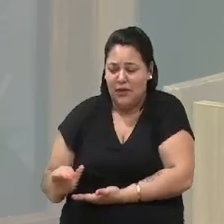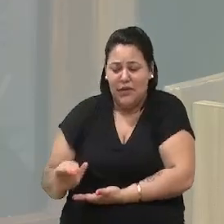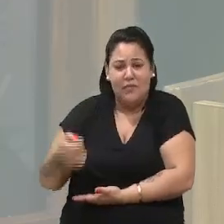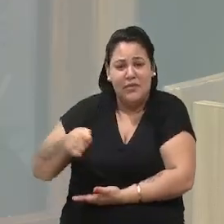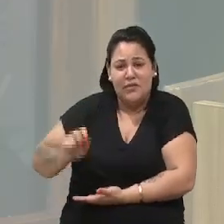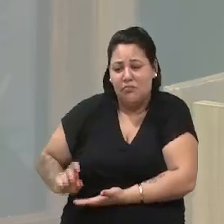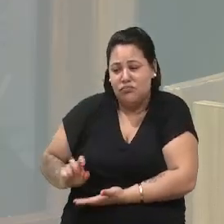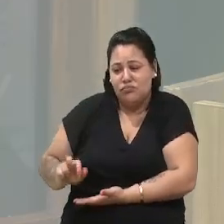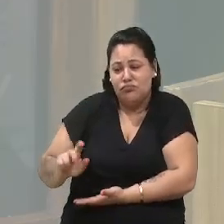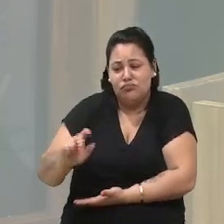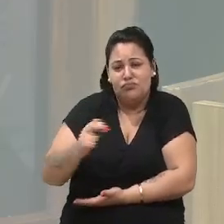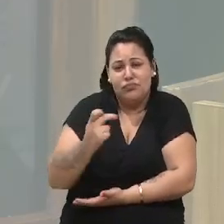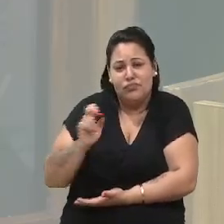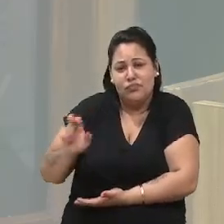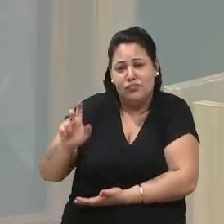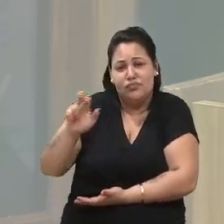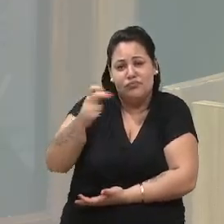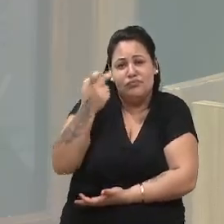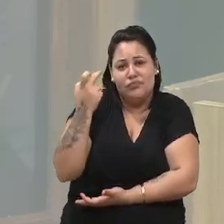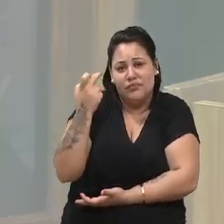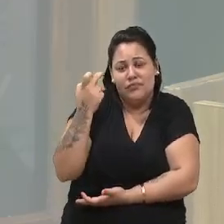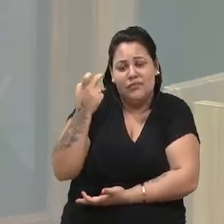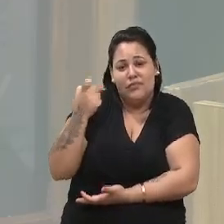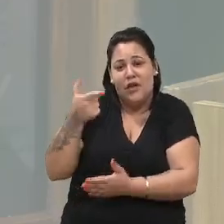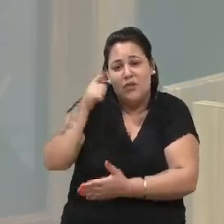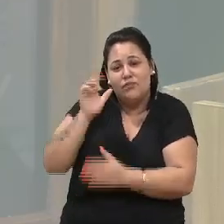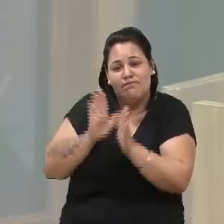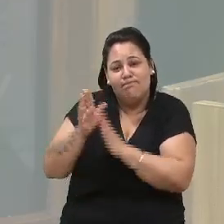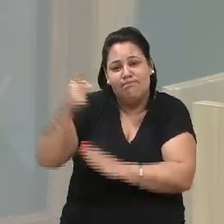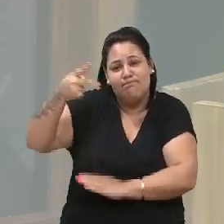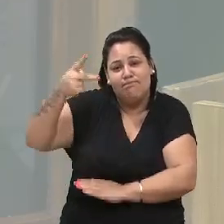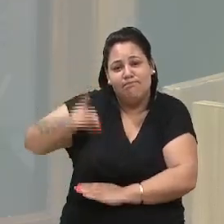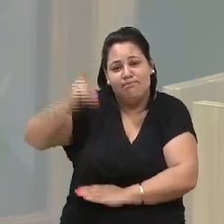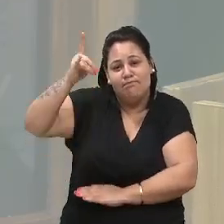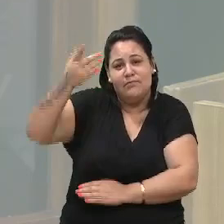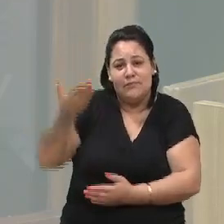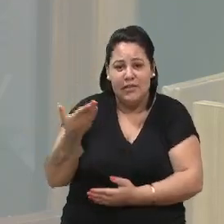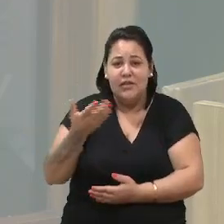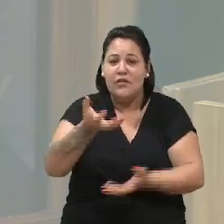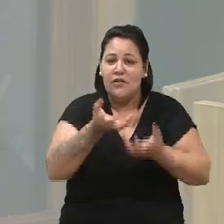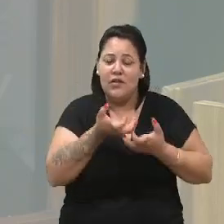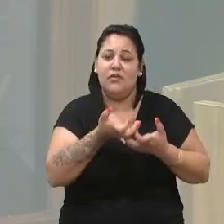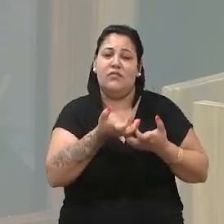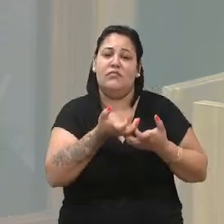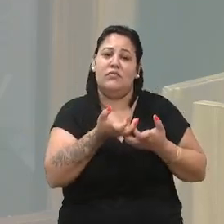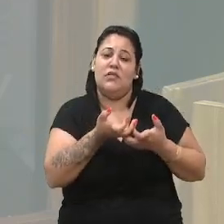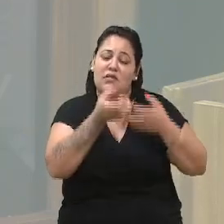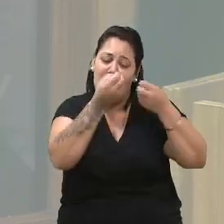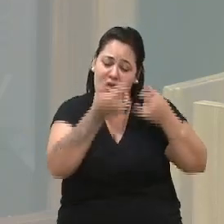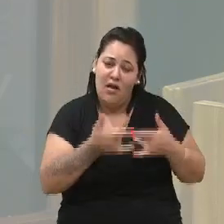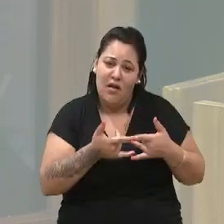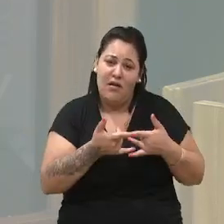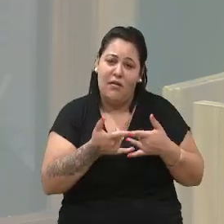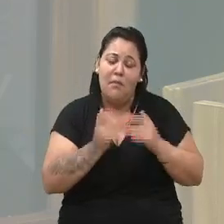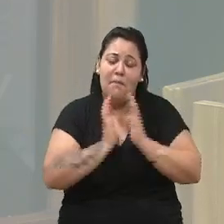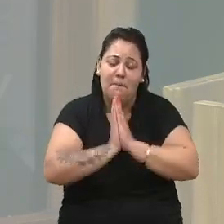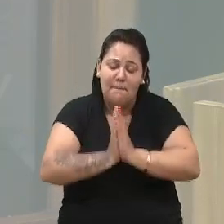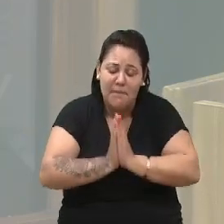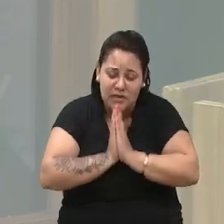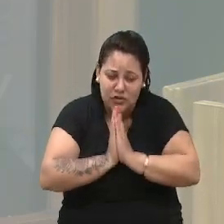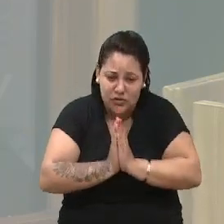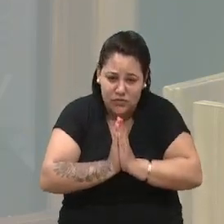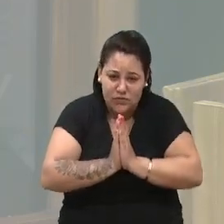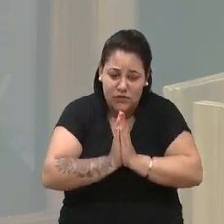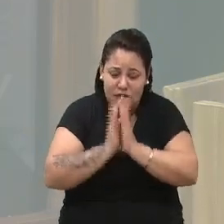de escada para ir no banheiro no segundo andar. Então aqui eu quero reiterar o apelo à gestão